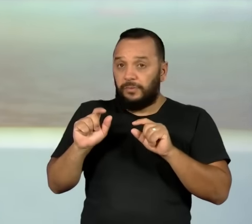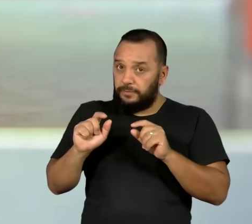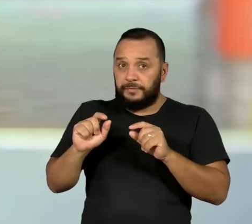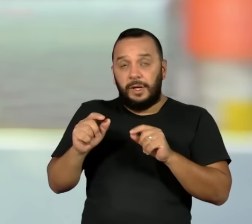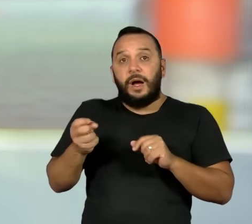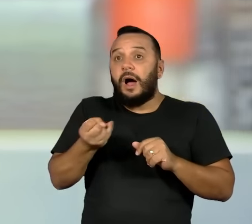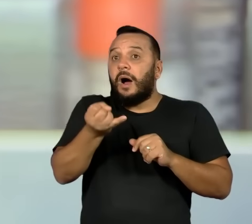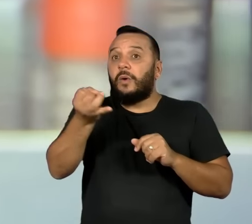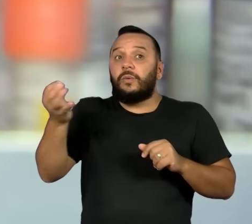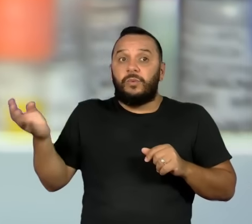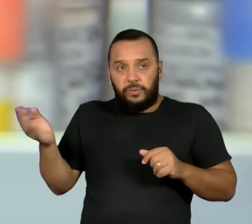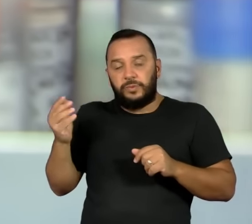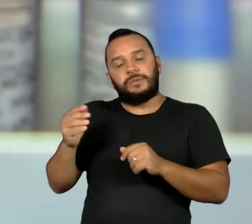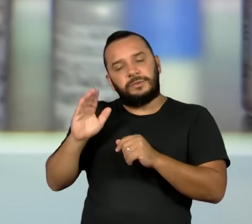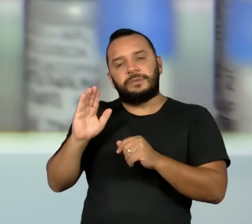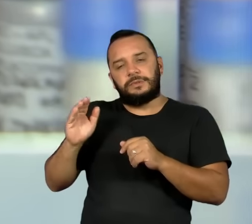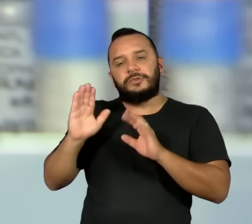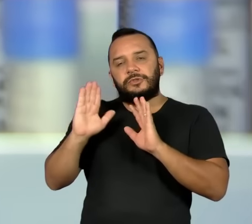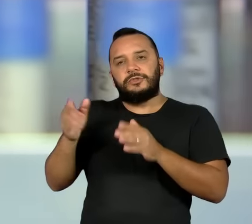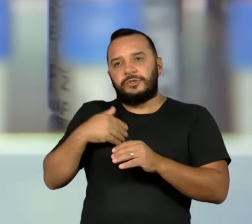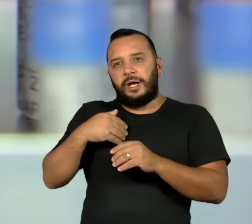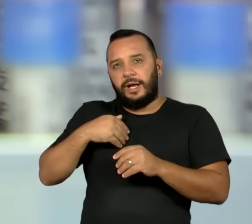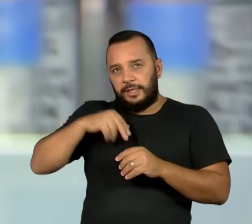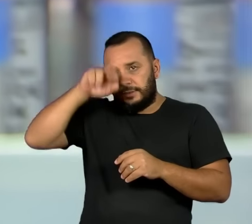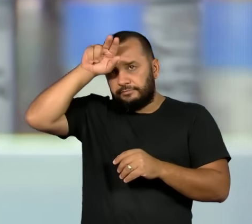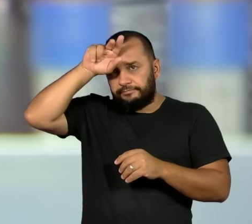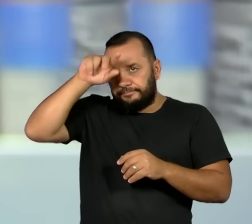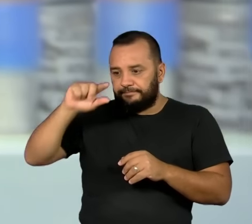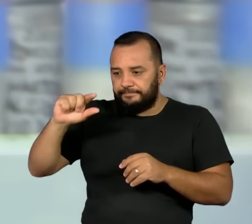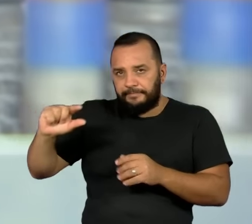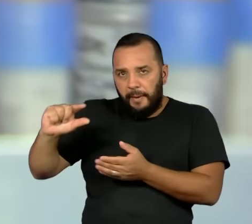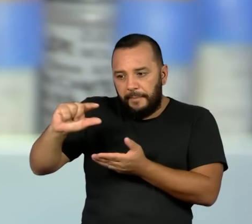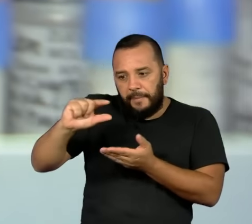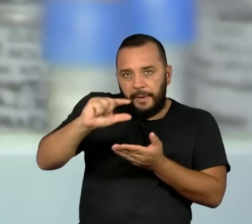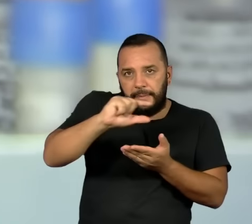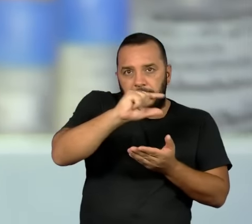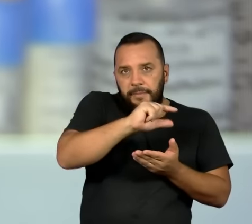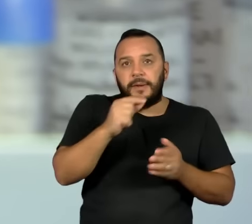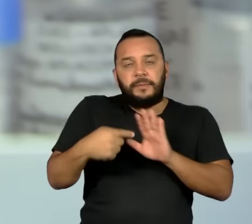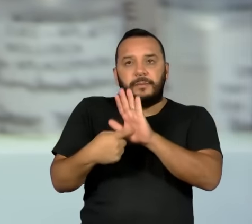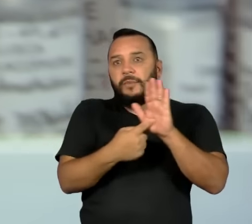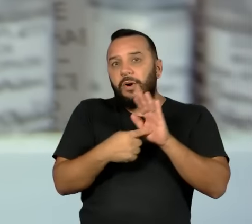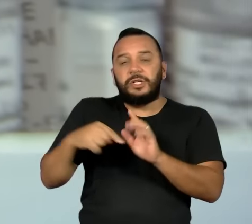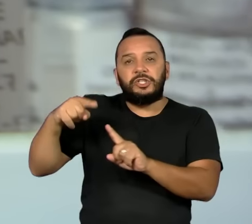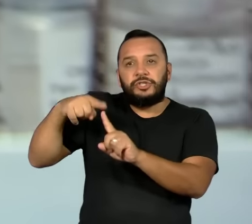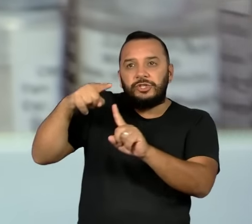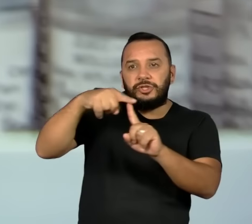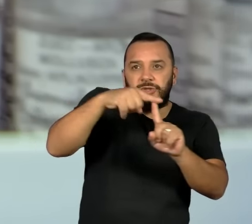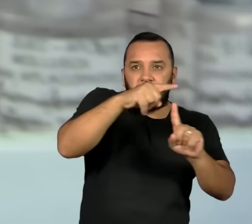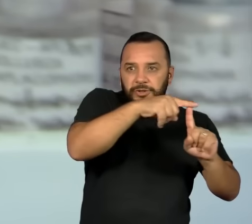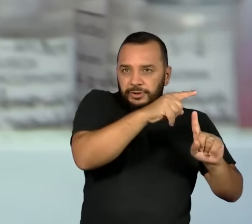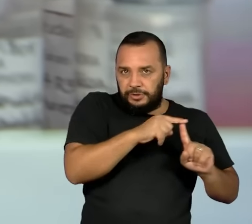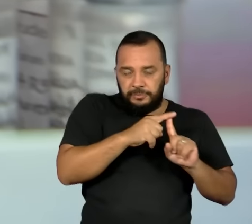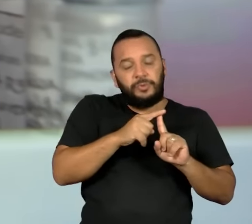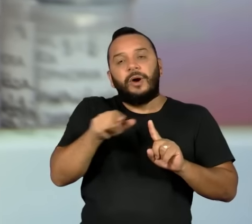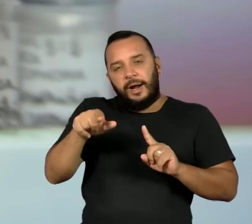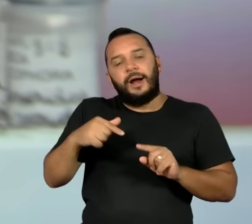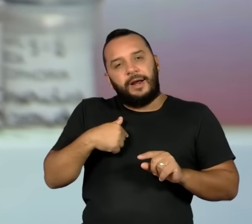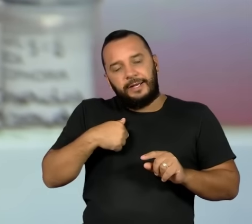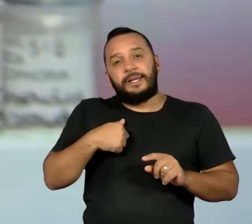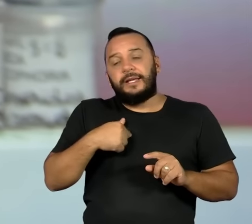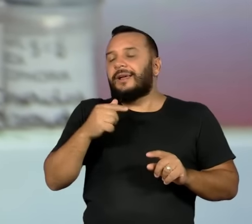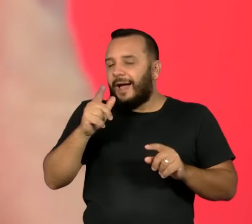exemplares desses animais vão permitir que os cientistas descrevam as espécies, o que faz com que elas passem a existir